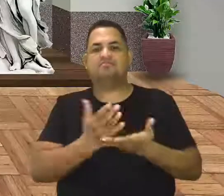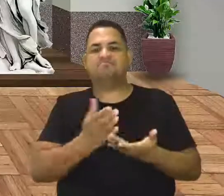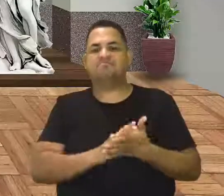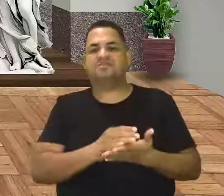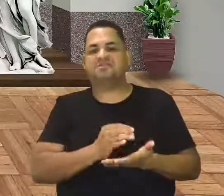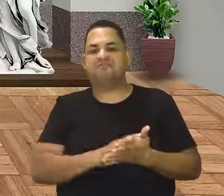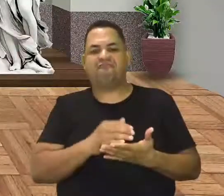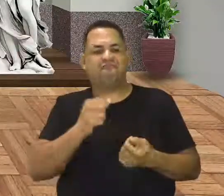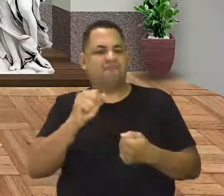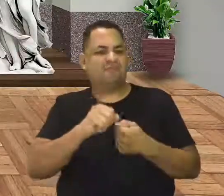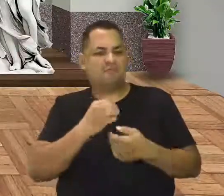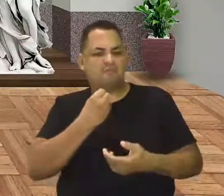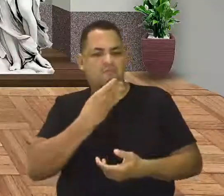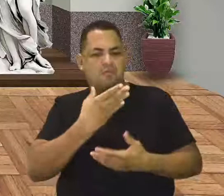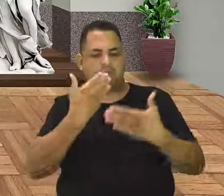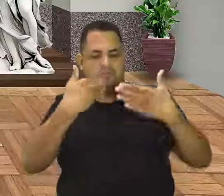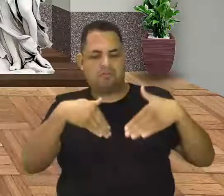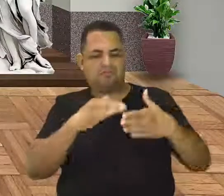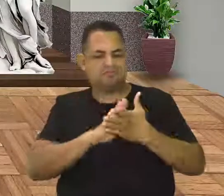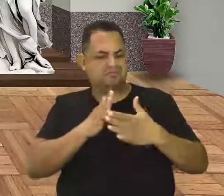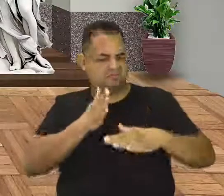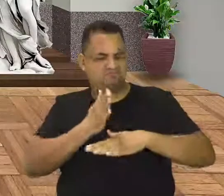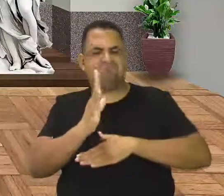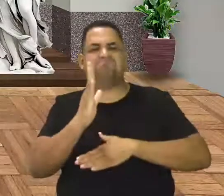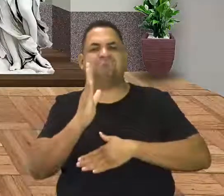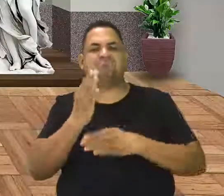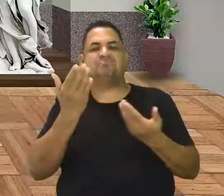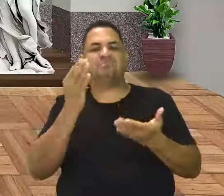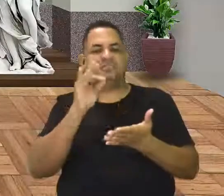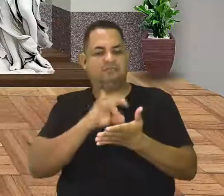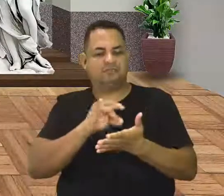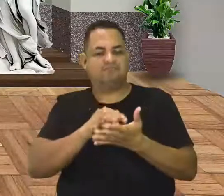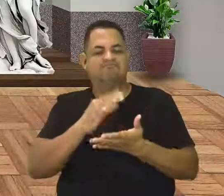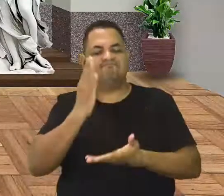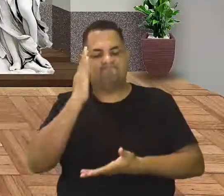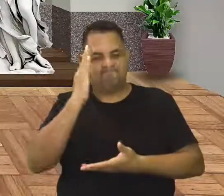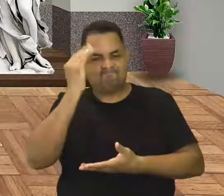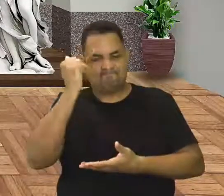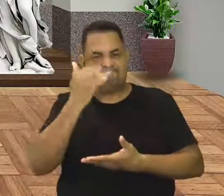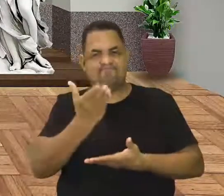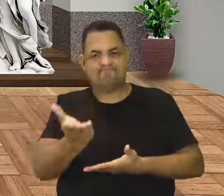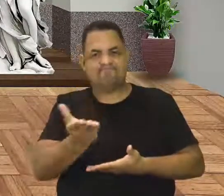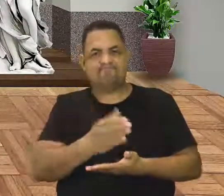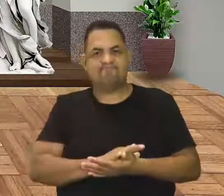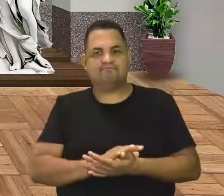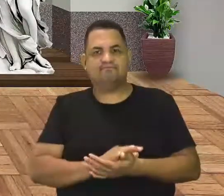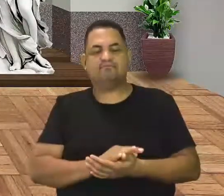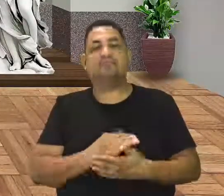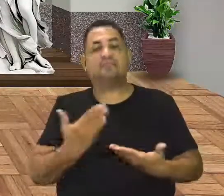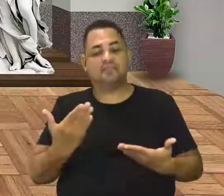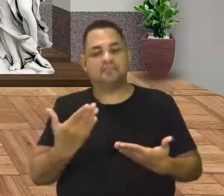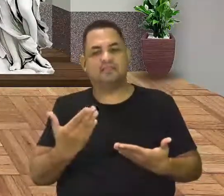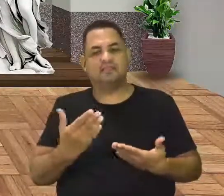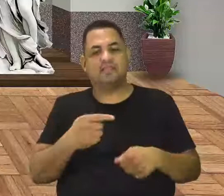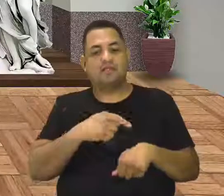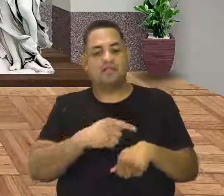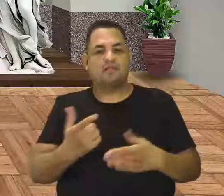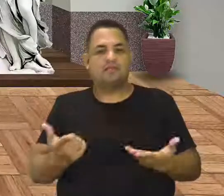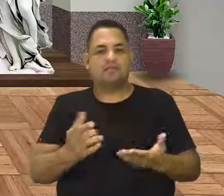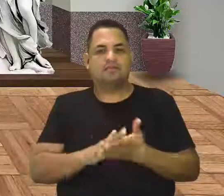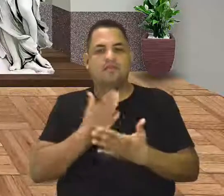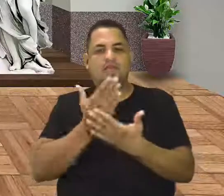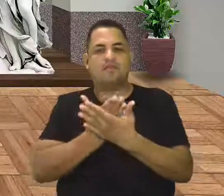tirar de letra sabe que vocês vão passar eu tenho certeza disso tá bom mas enquanto isso vamos aqui